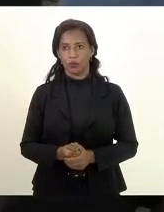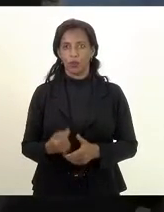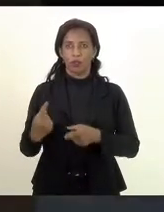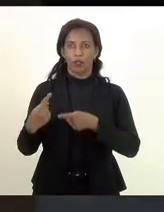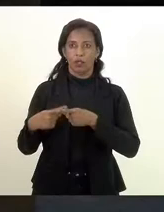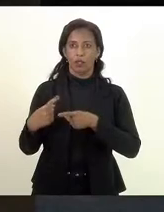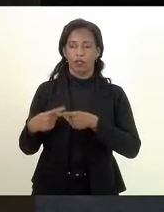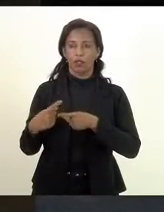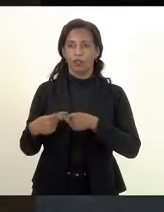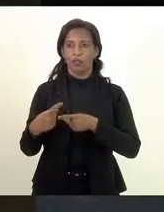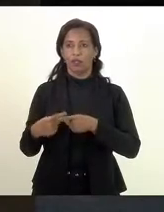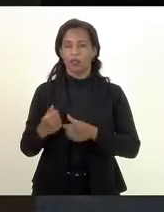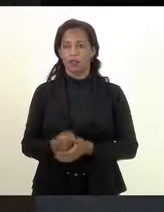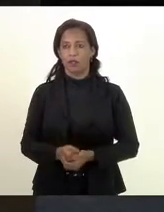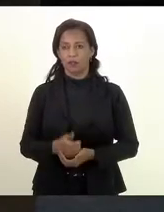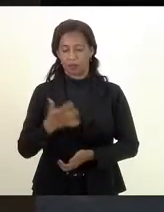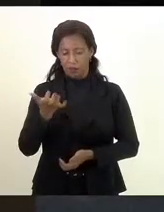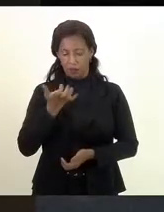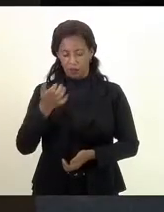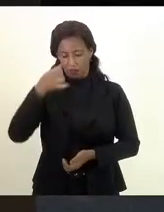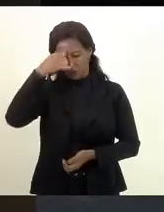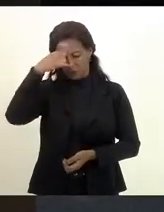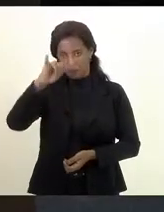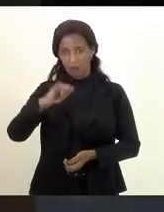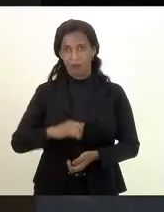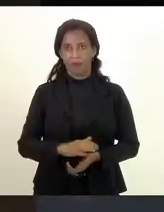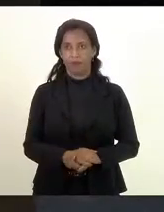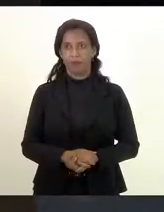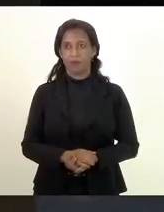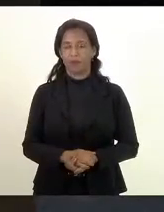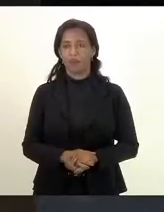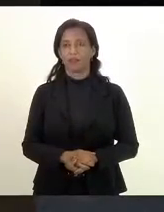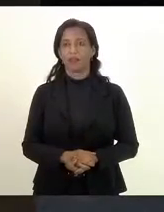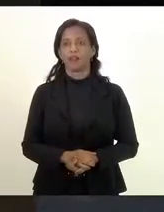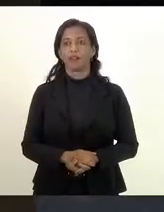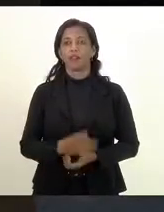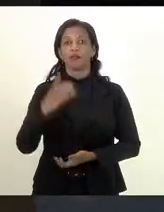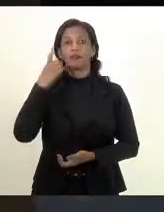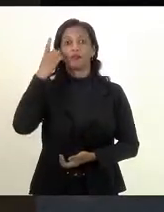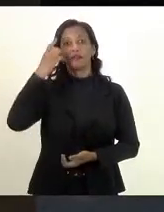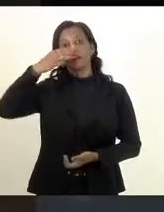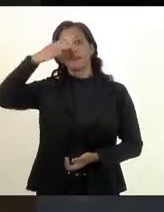porque eu quis evitar deputado Márcio Pacheco,